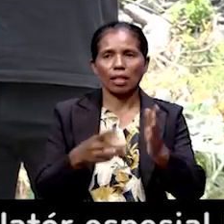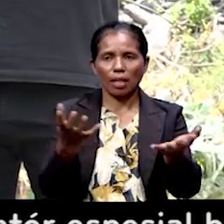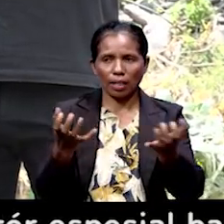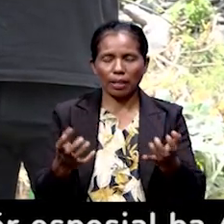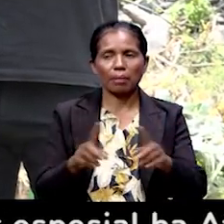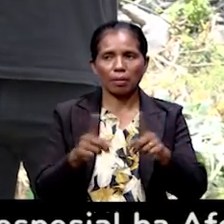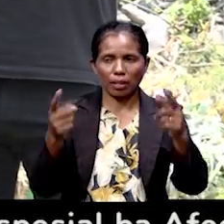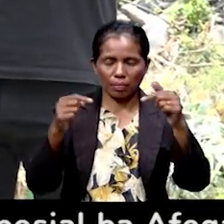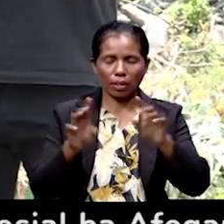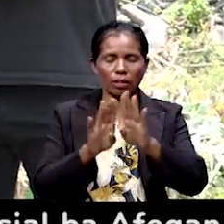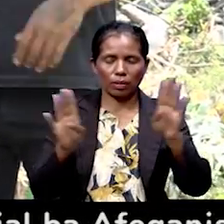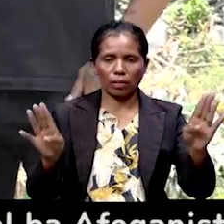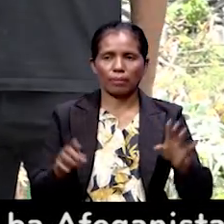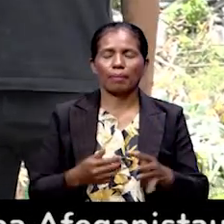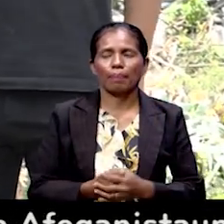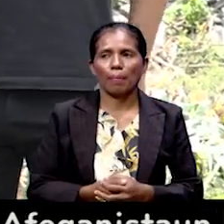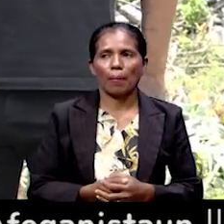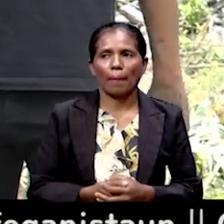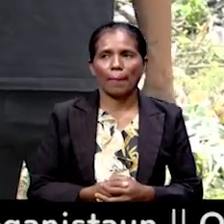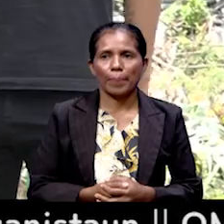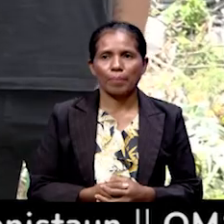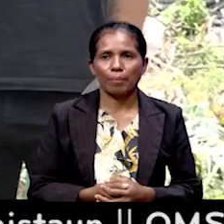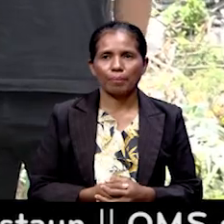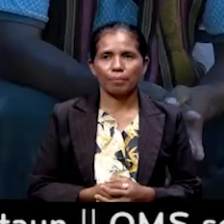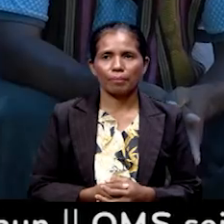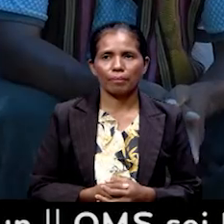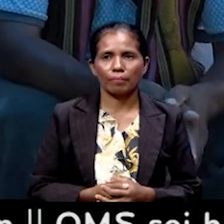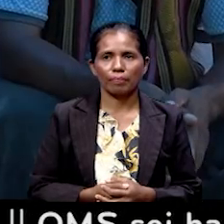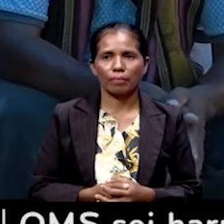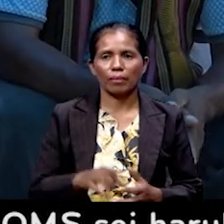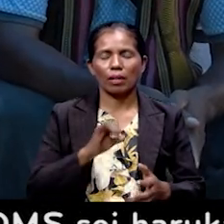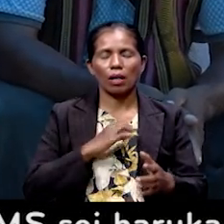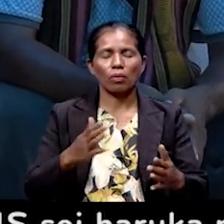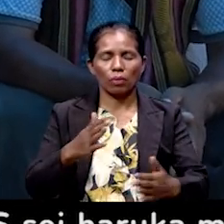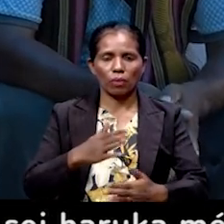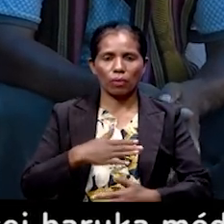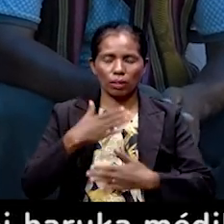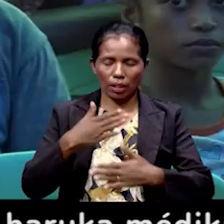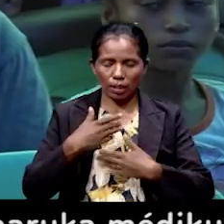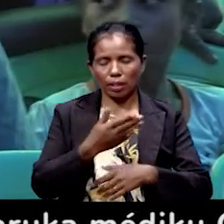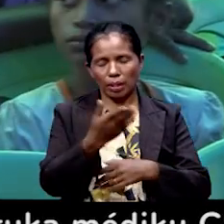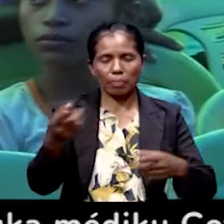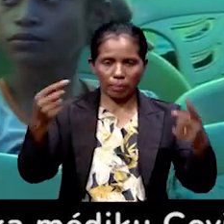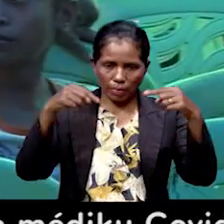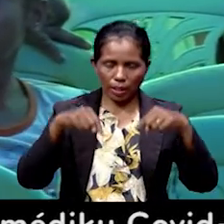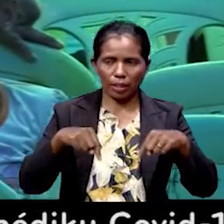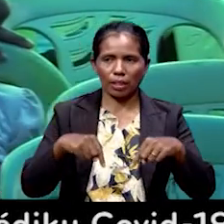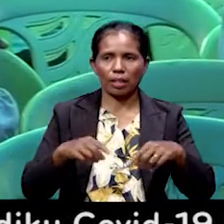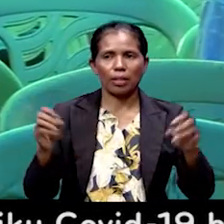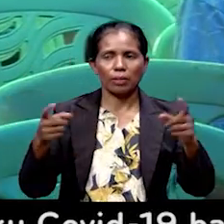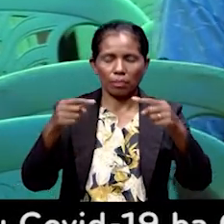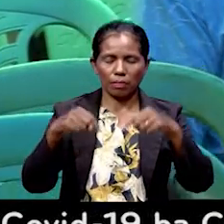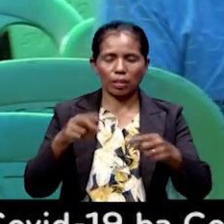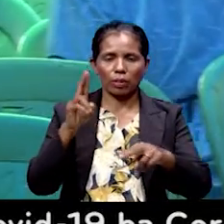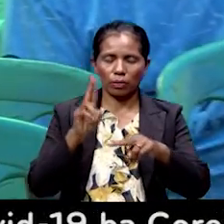nak loke. Hanes sa kumalain han sa. Kamara na sira ha kontente tapa mi fila mai mdiuma. Mesi mi fila mai laos mai at